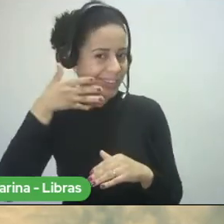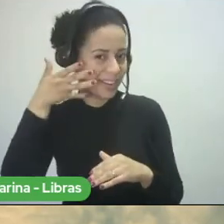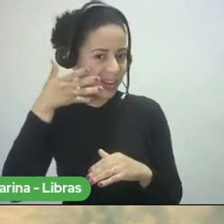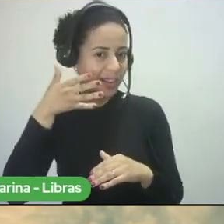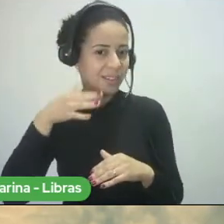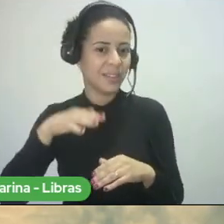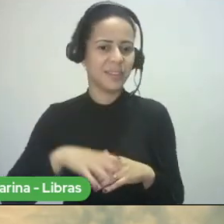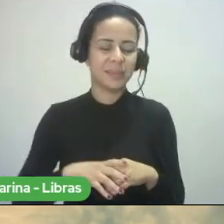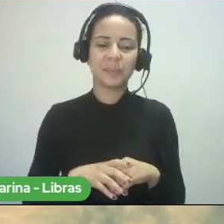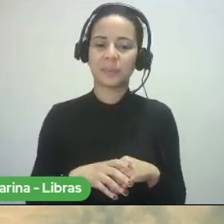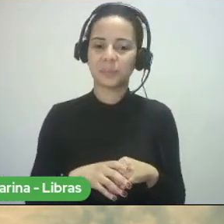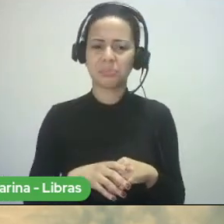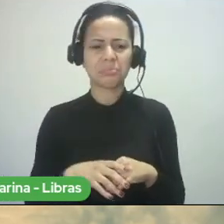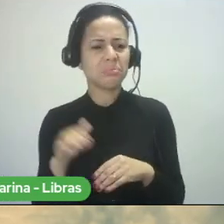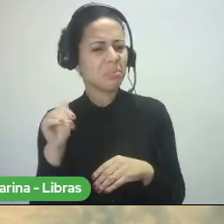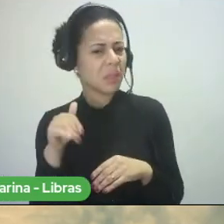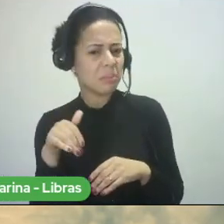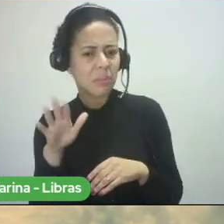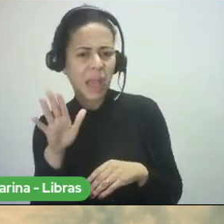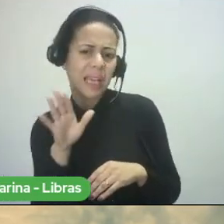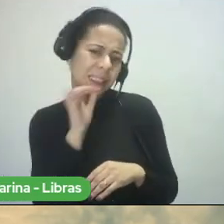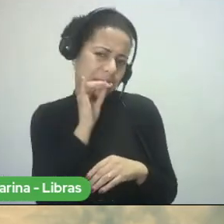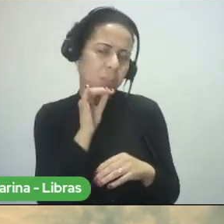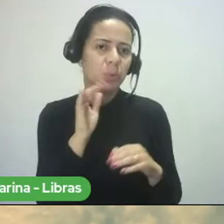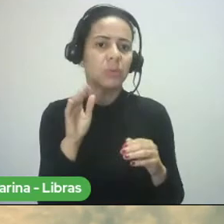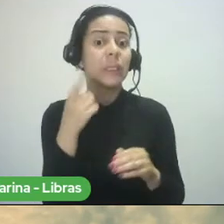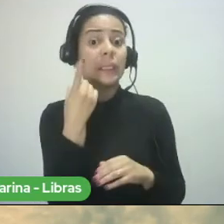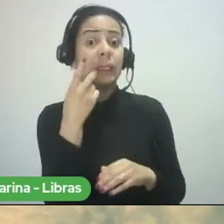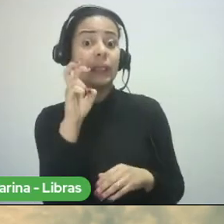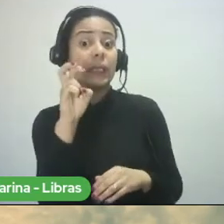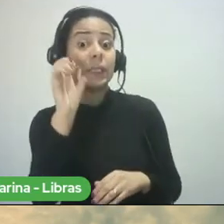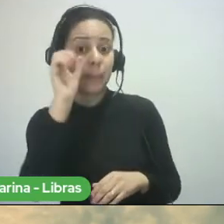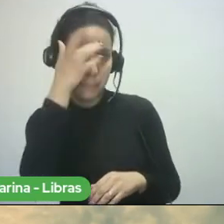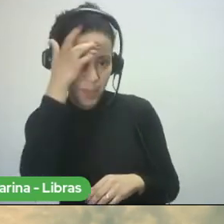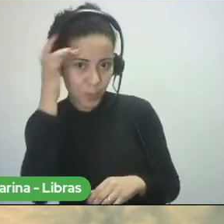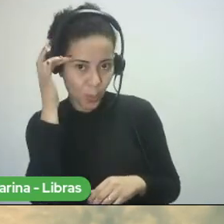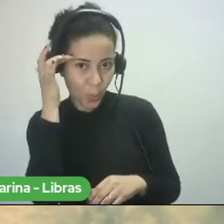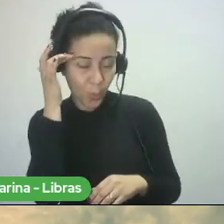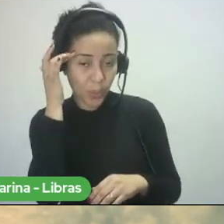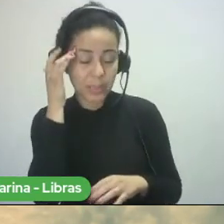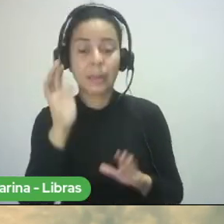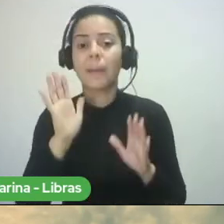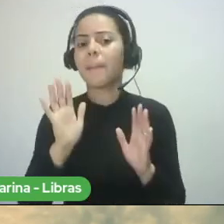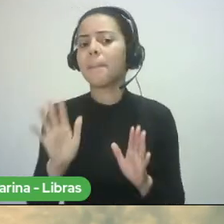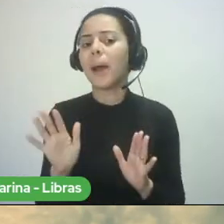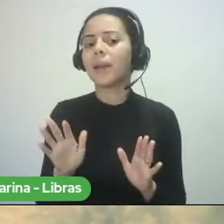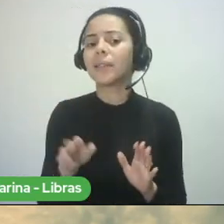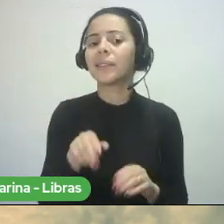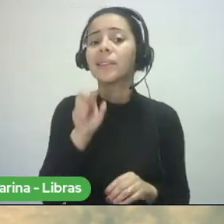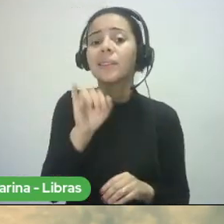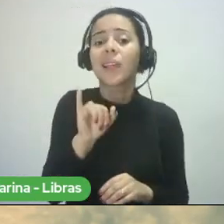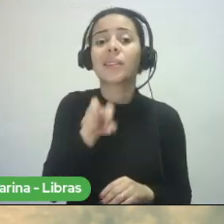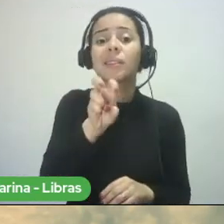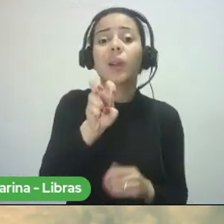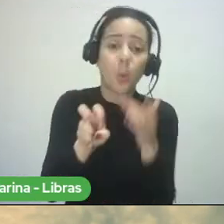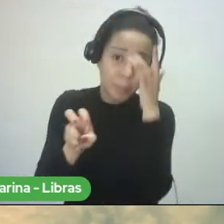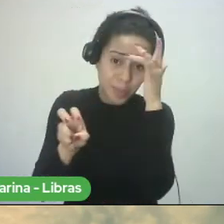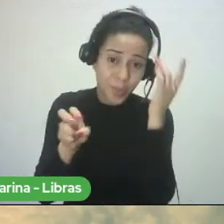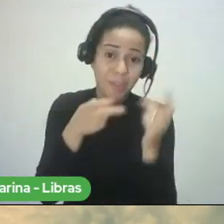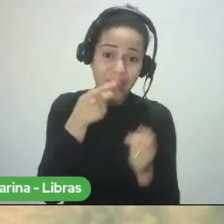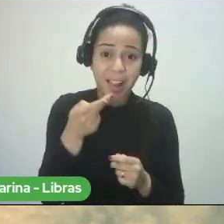15 pessoas. Se apenas 5 pessoas falarem ao mesmo tempo no remoto, a gente não vai entender